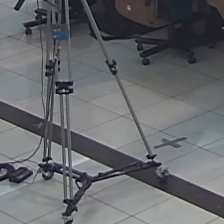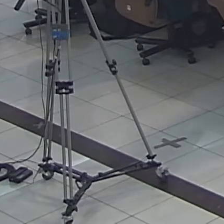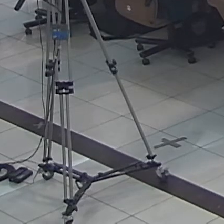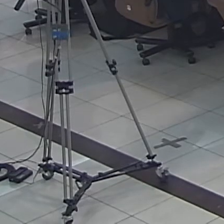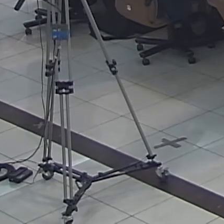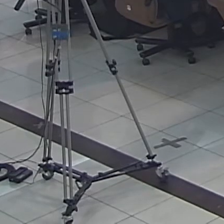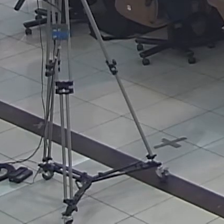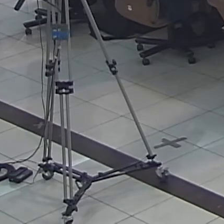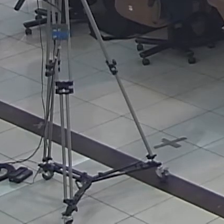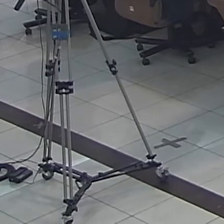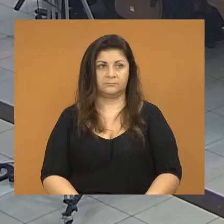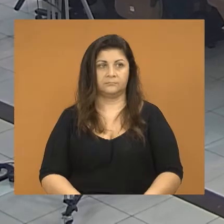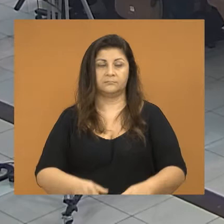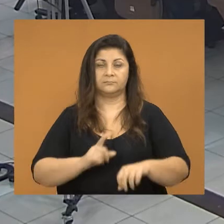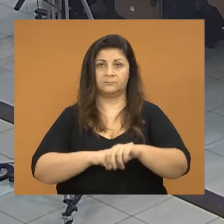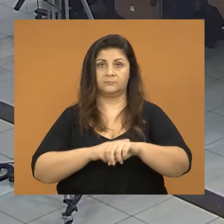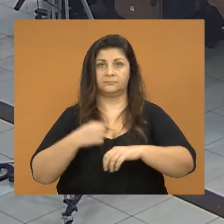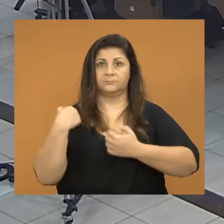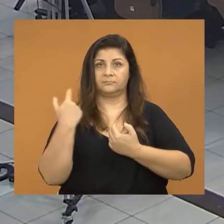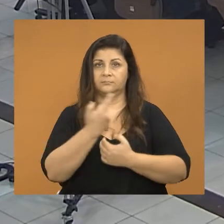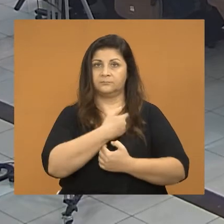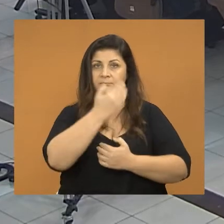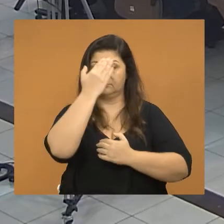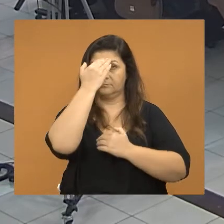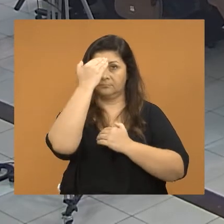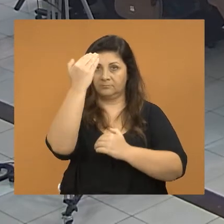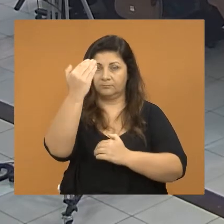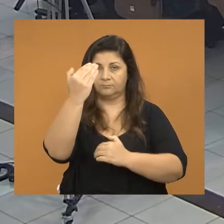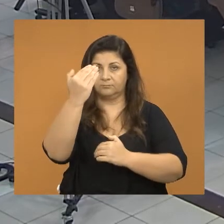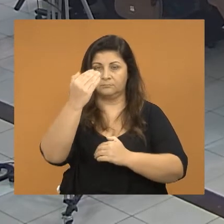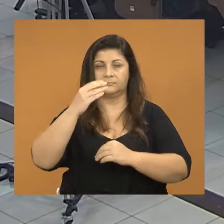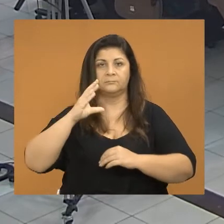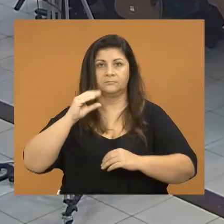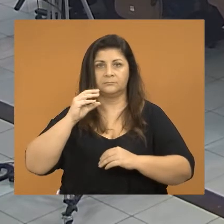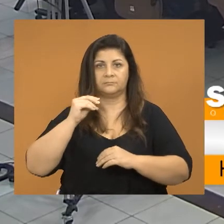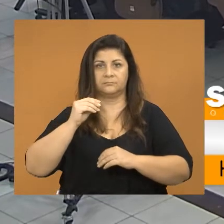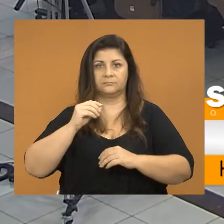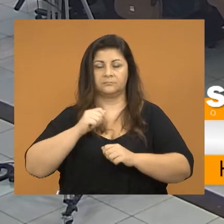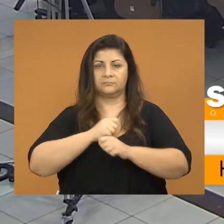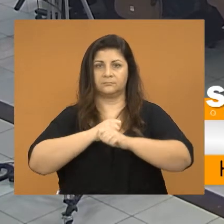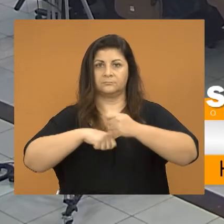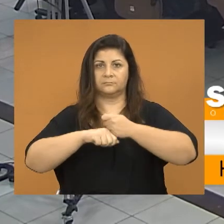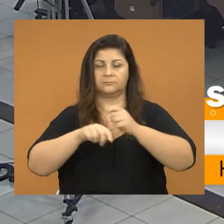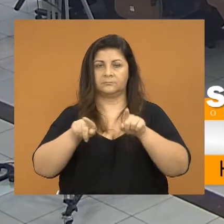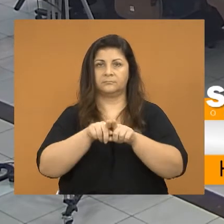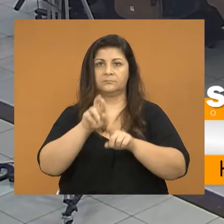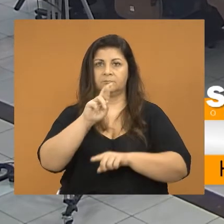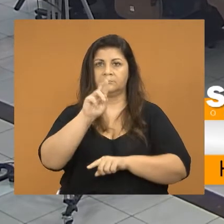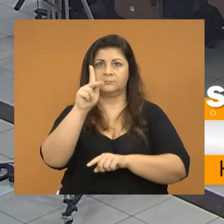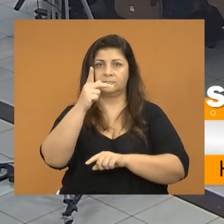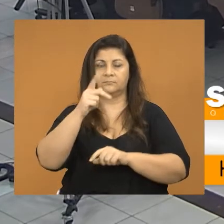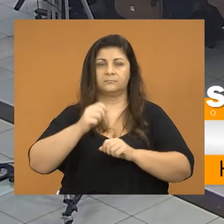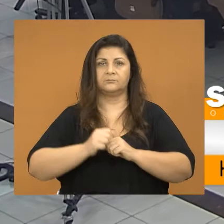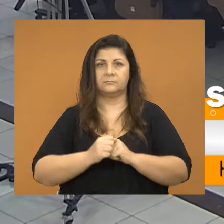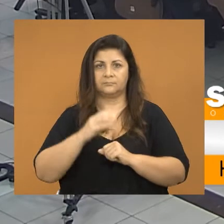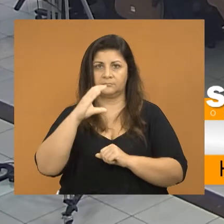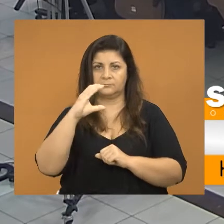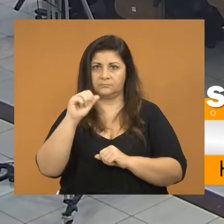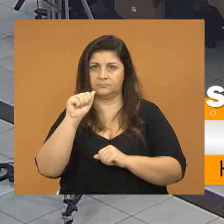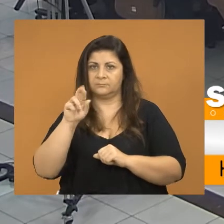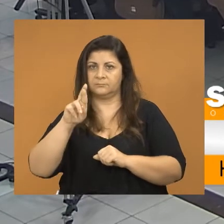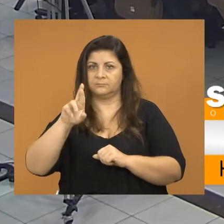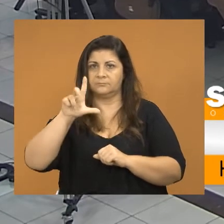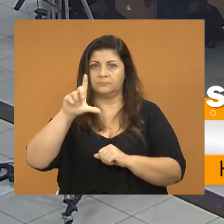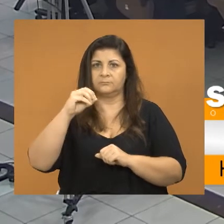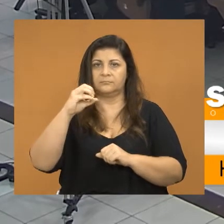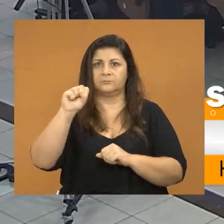Em tempo, agradecemos a presença do secretário de Administração e RH, Sr. Carlos Felipe Cepim, juntamente com Fabrício